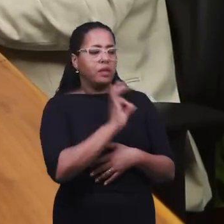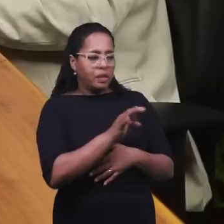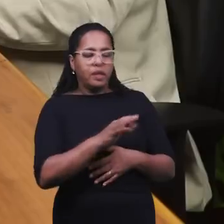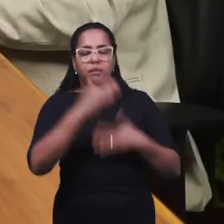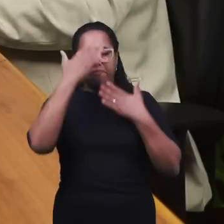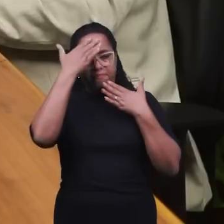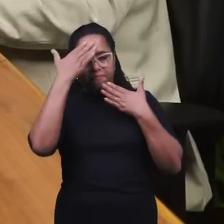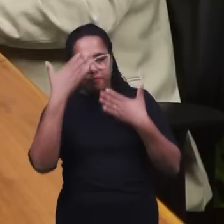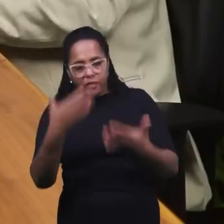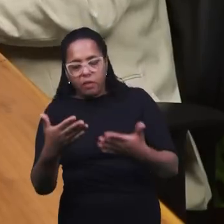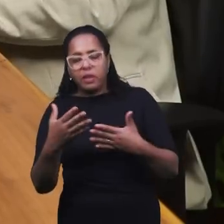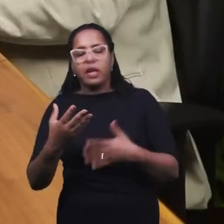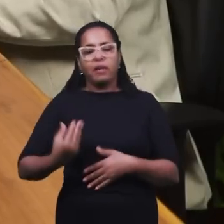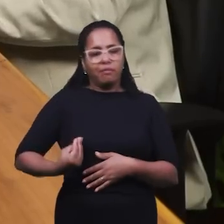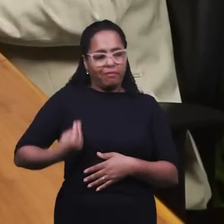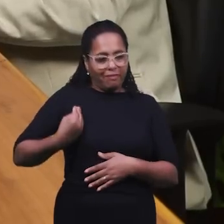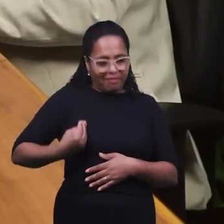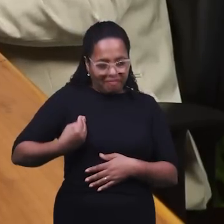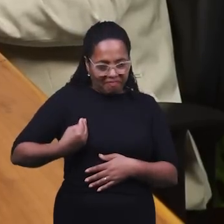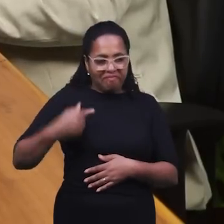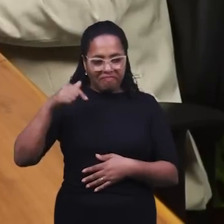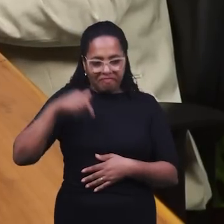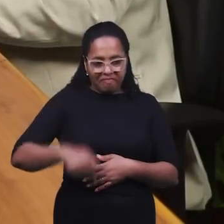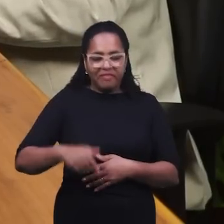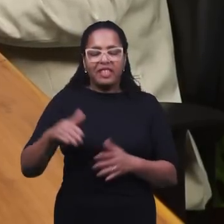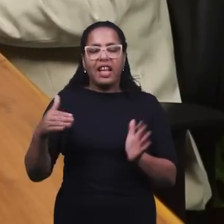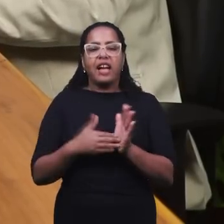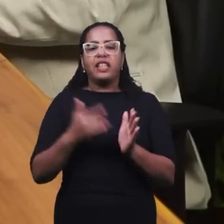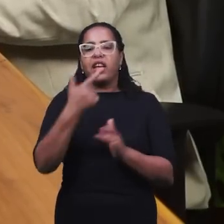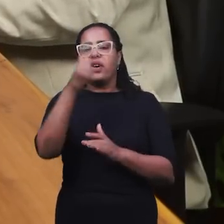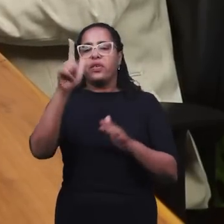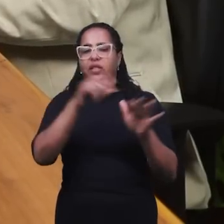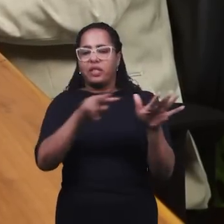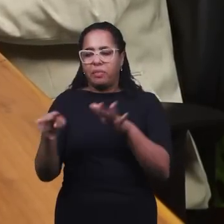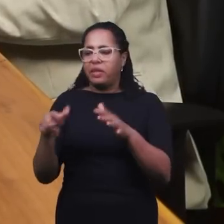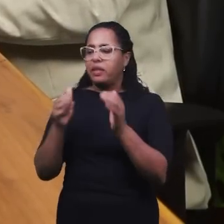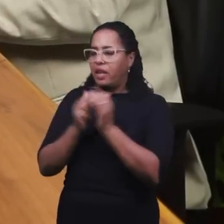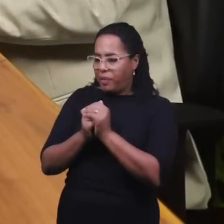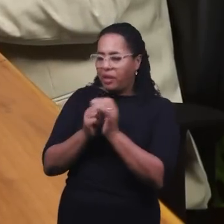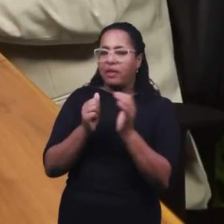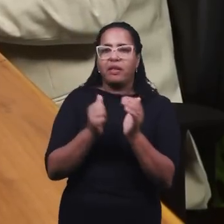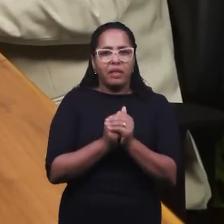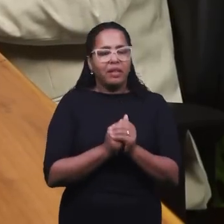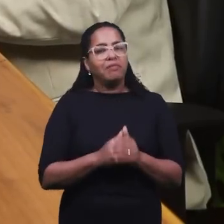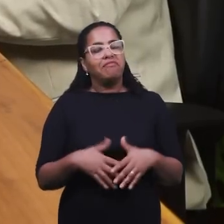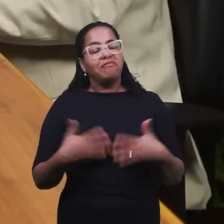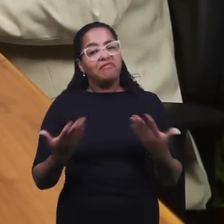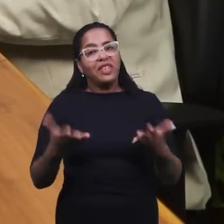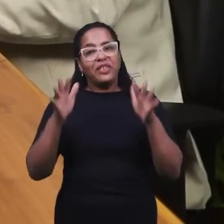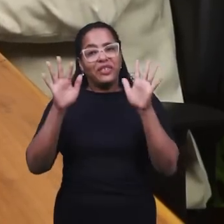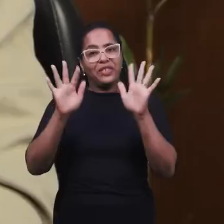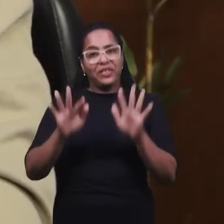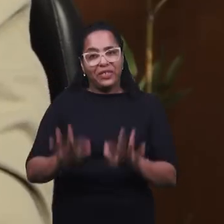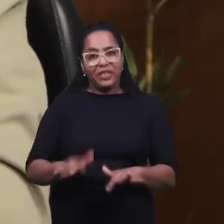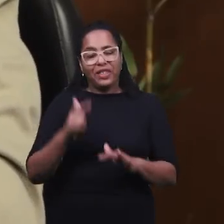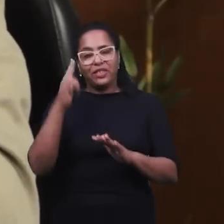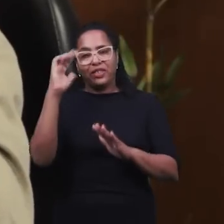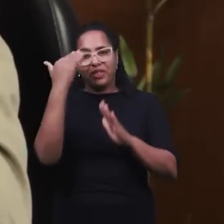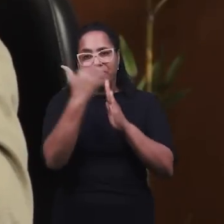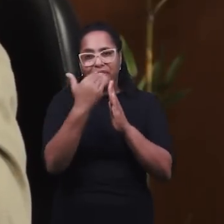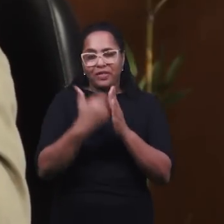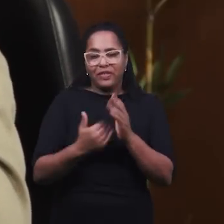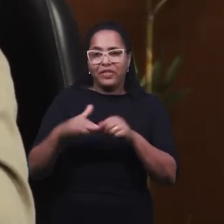necessidades, mesmo materiais e espirituais da vida da igreja. Amém. Glória a Deus. Semana que vem, então, a gente continua? Continua,